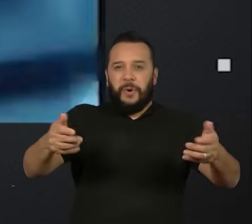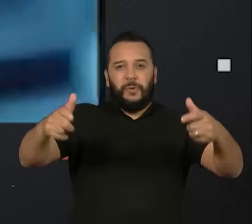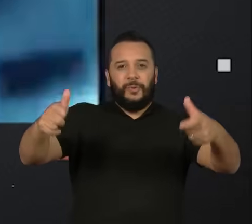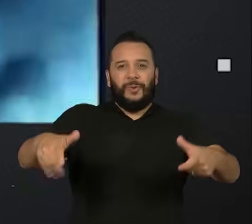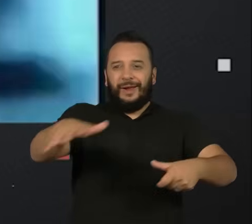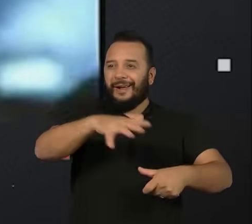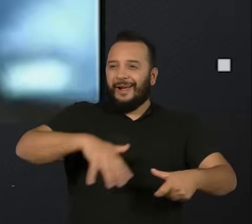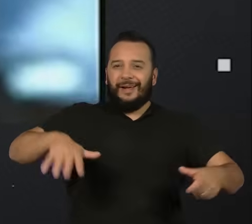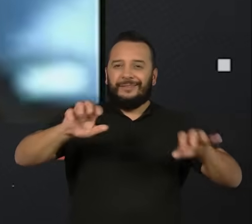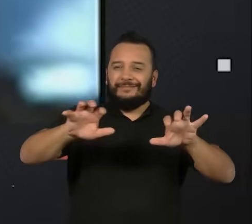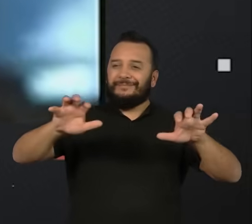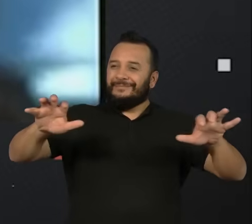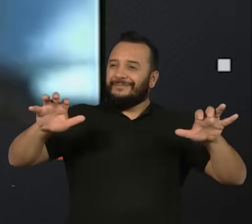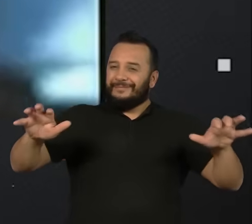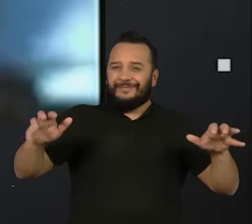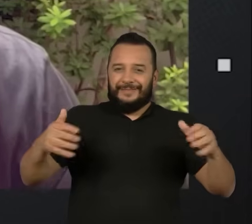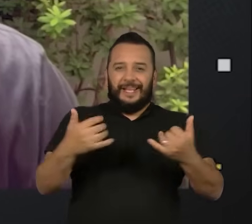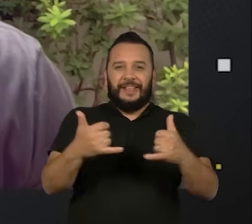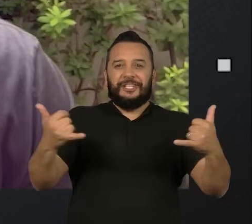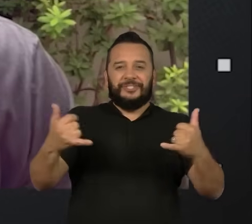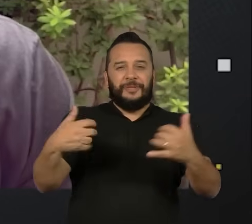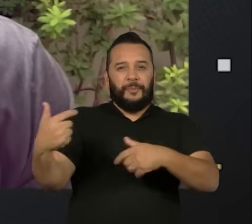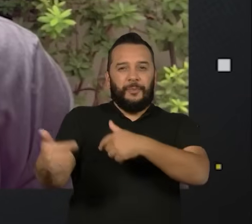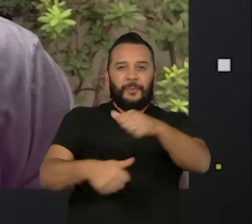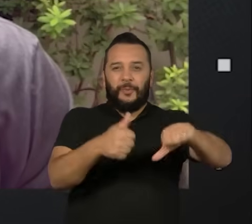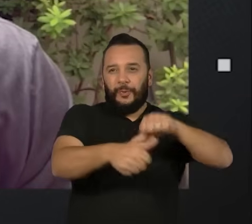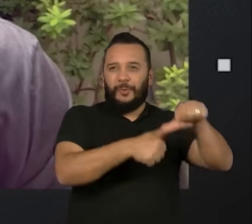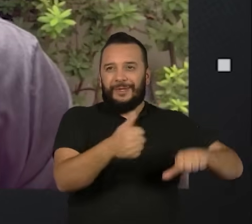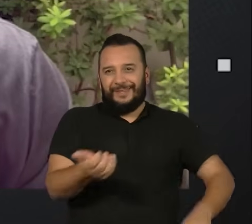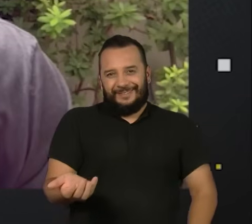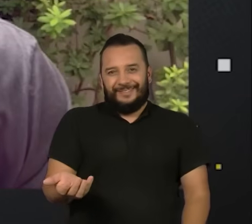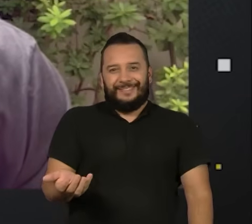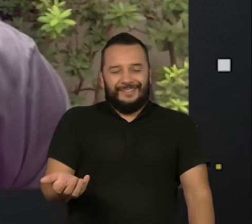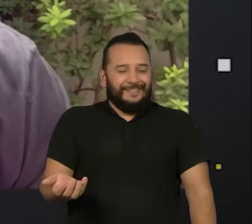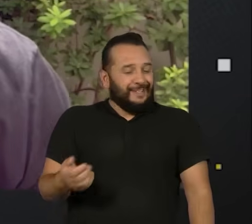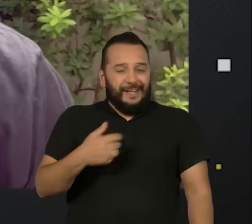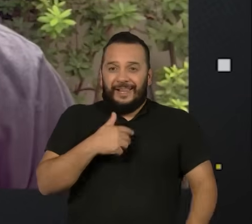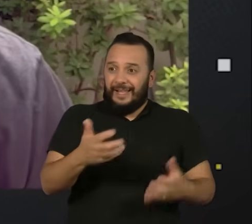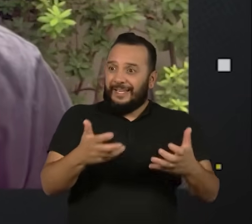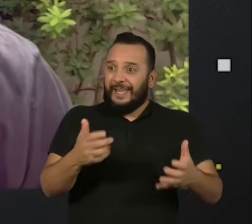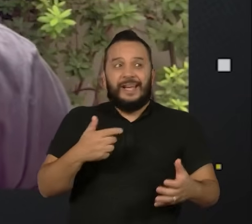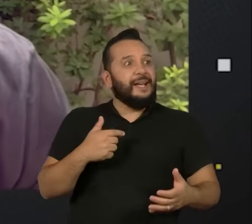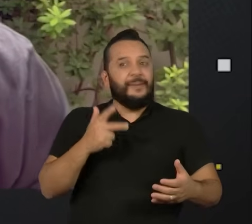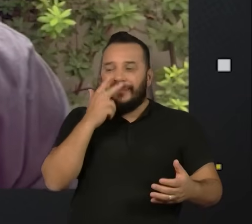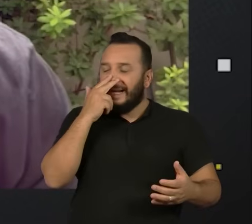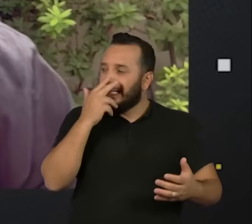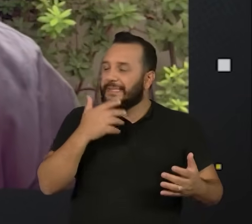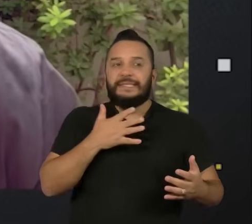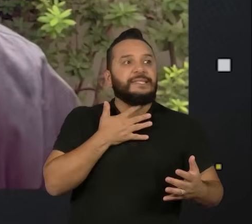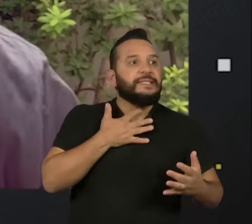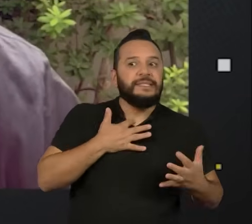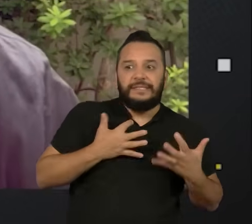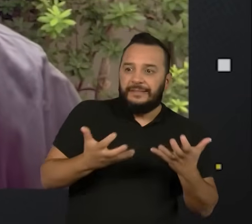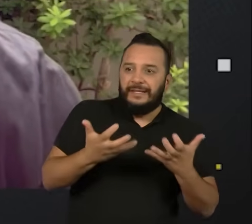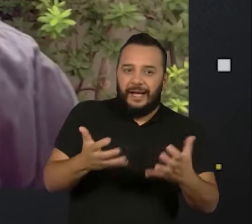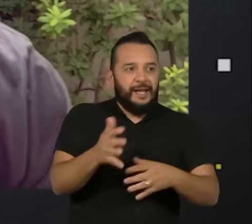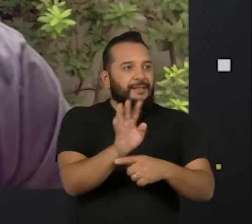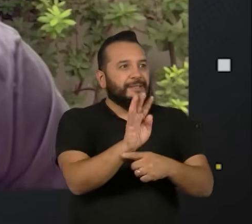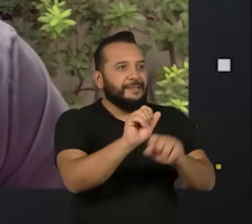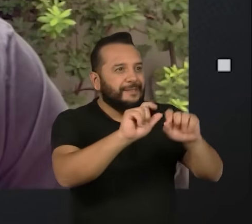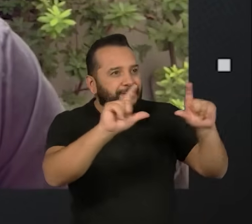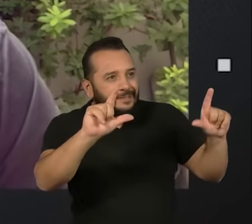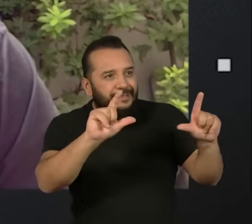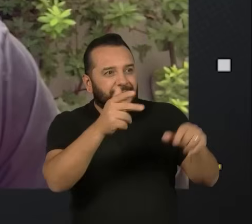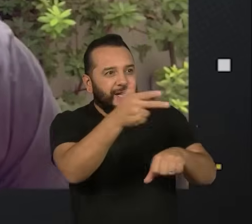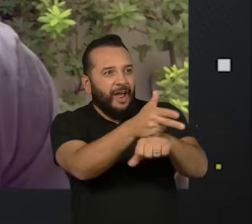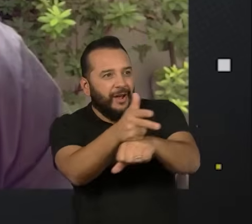com muita vontade de fazer bem feito, ela vem com muito tesão de estar fazendo cinema. Nós estávamos